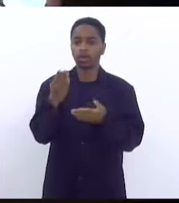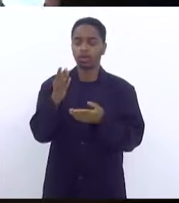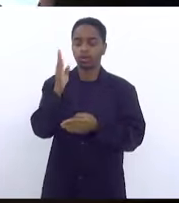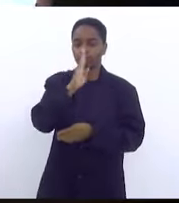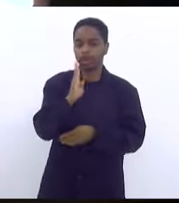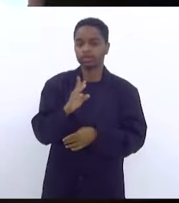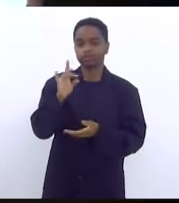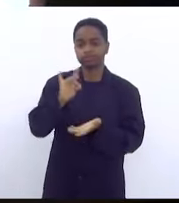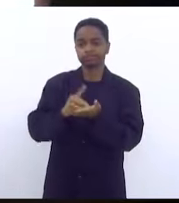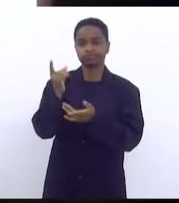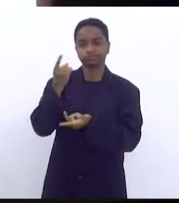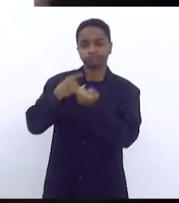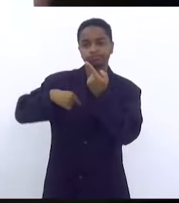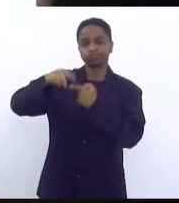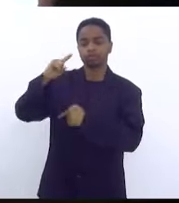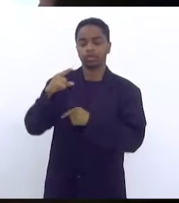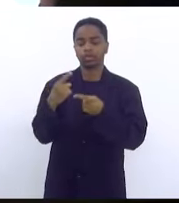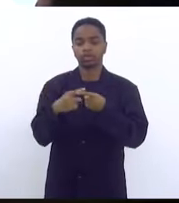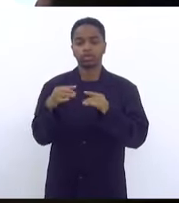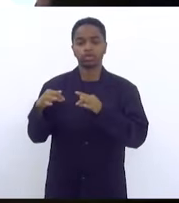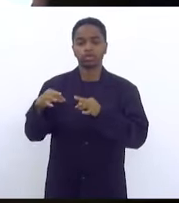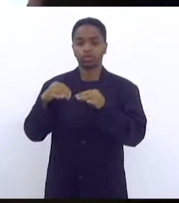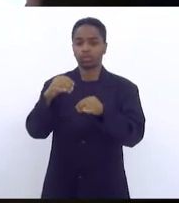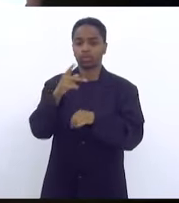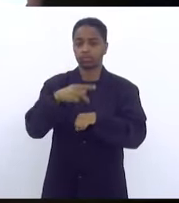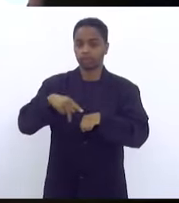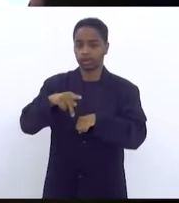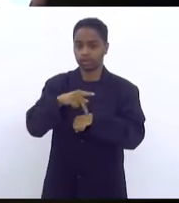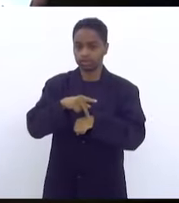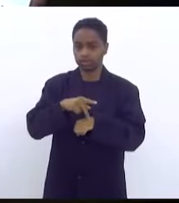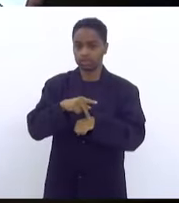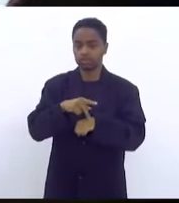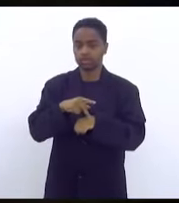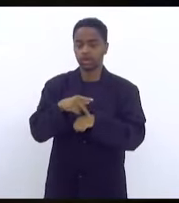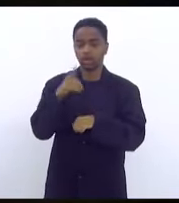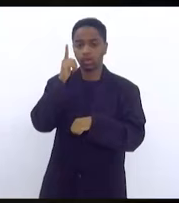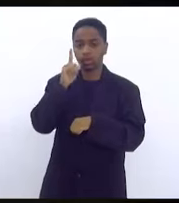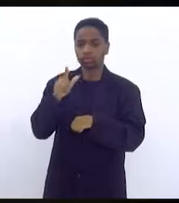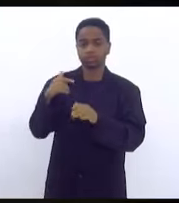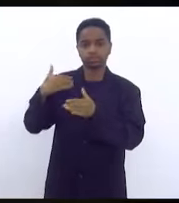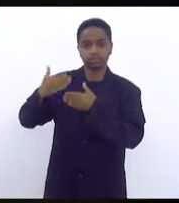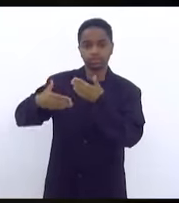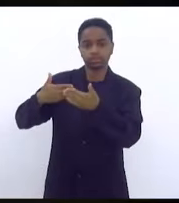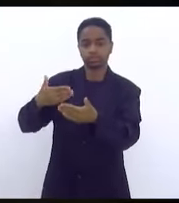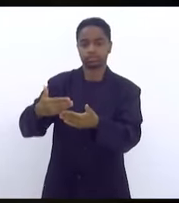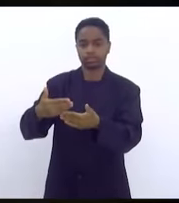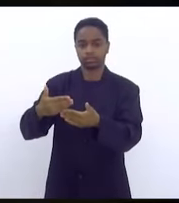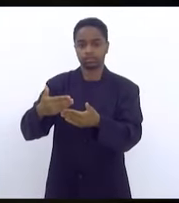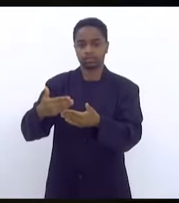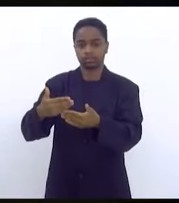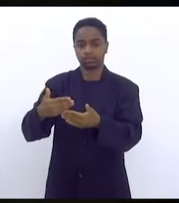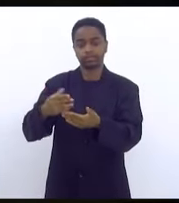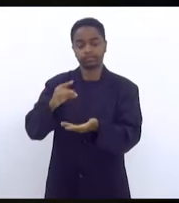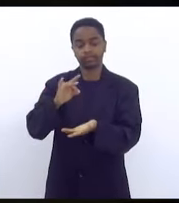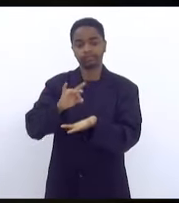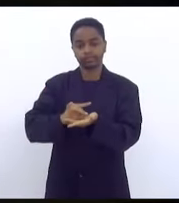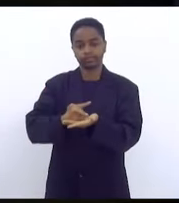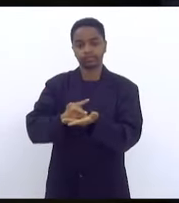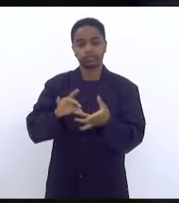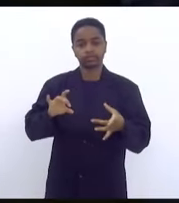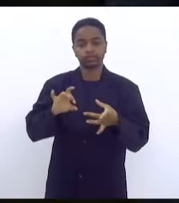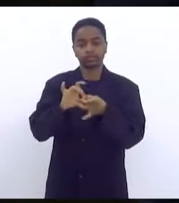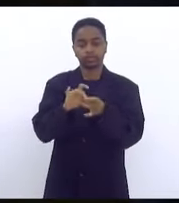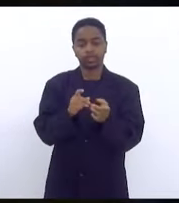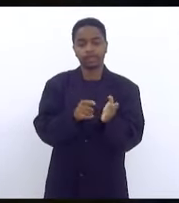decole. Todos os países, deputada Tia Ju, presidenta, todos os países que deram salto no desenvolvimento foram através